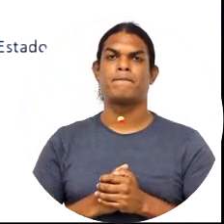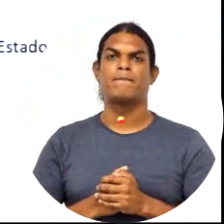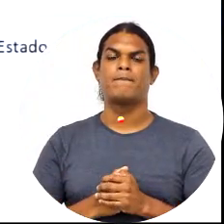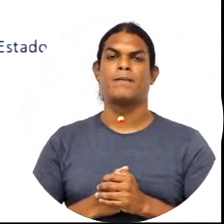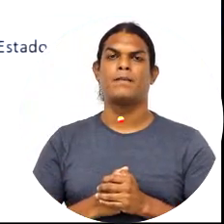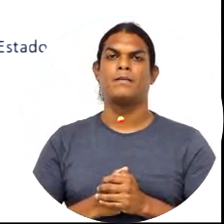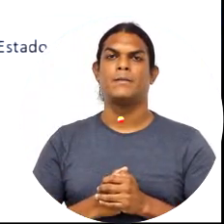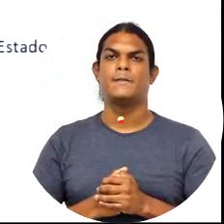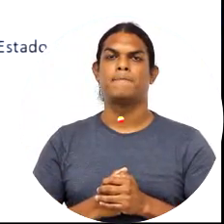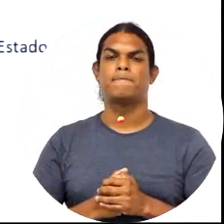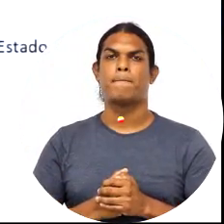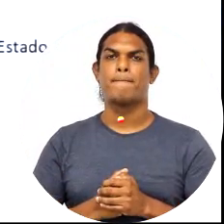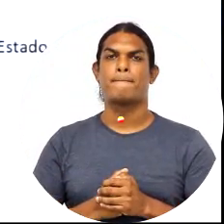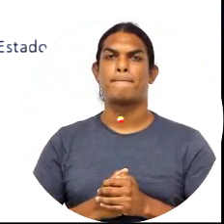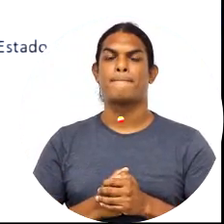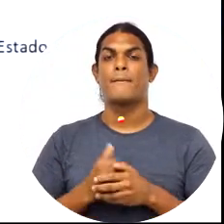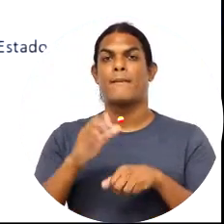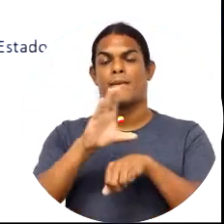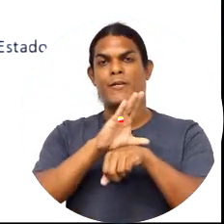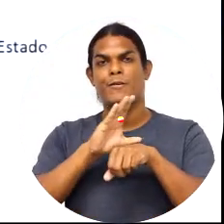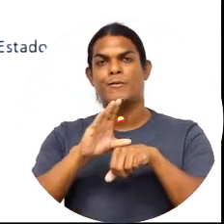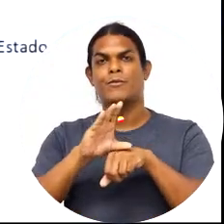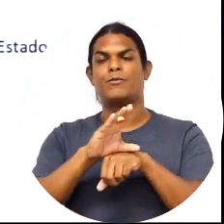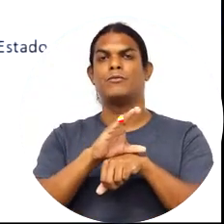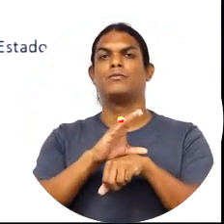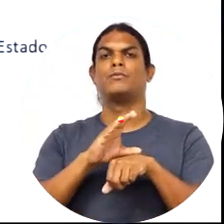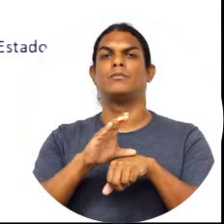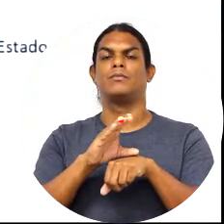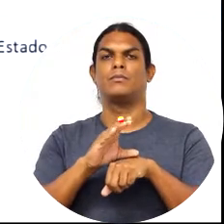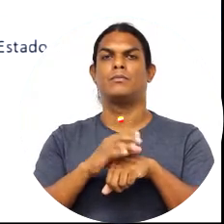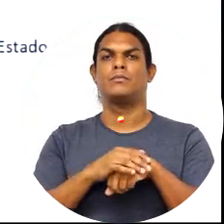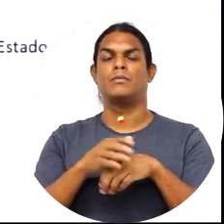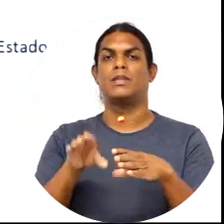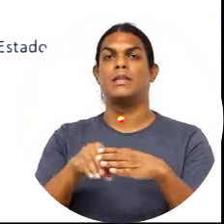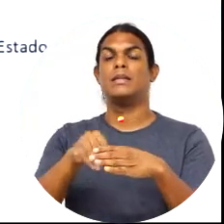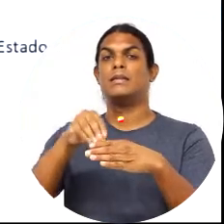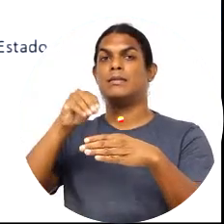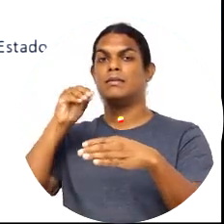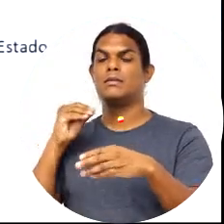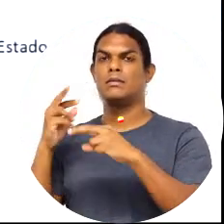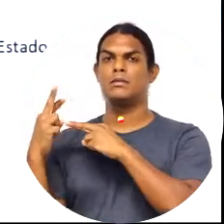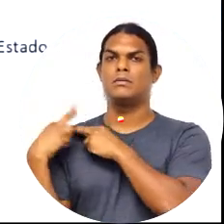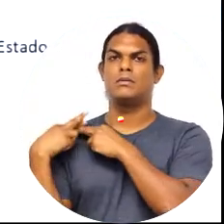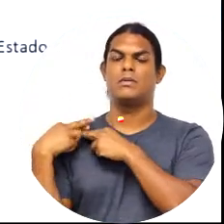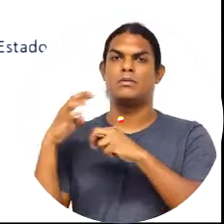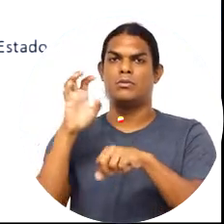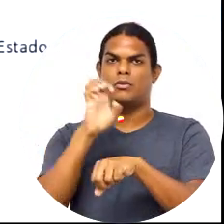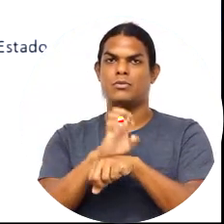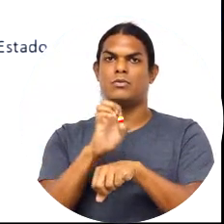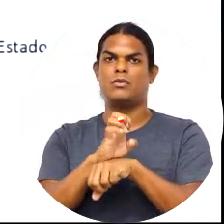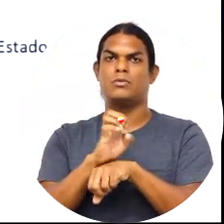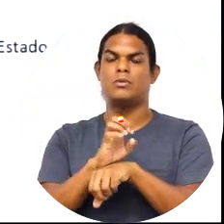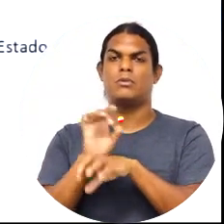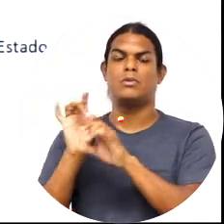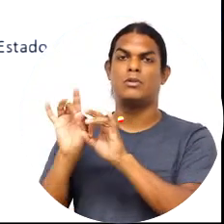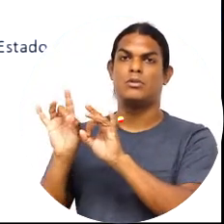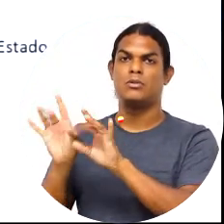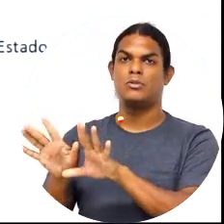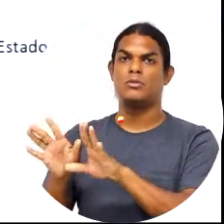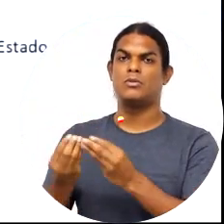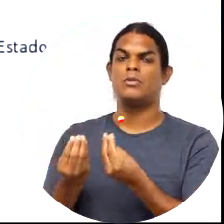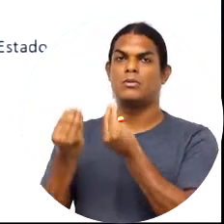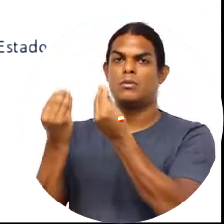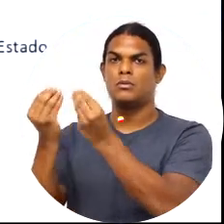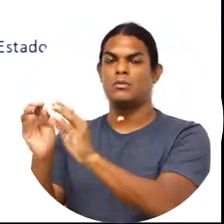da educação, quando a Constituição tira a competência legislativa do Estado e deixa